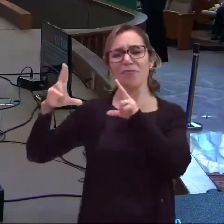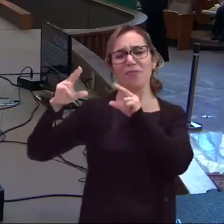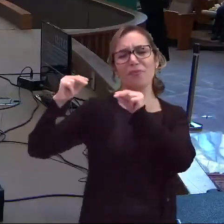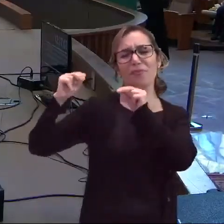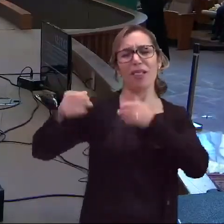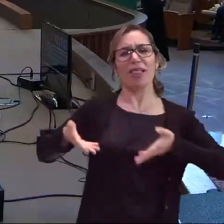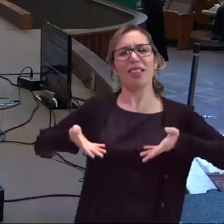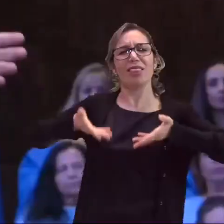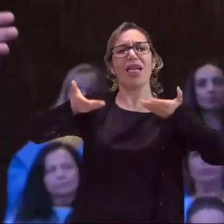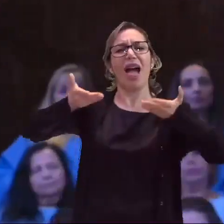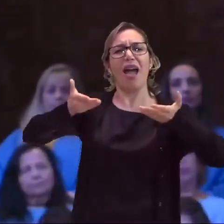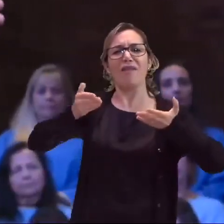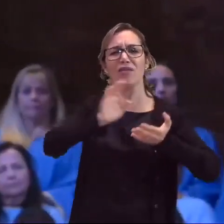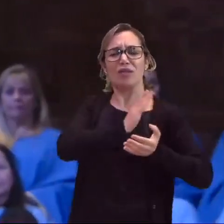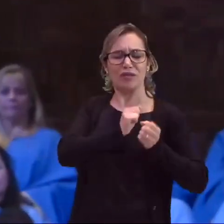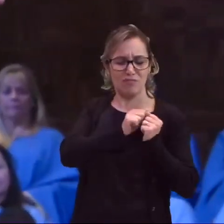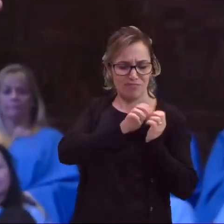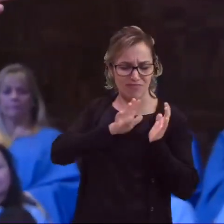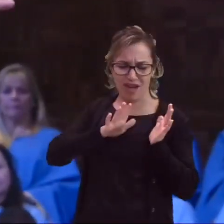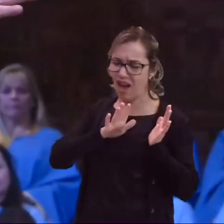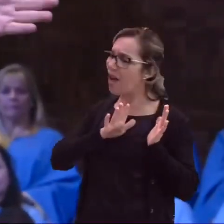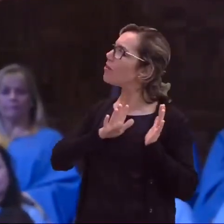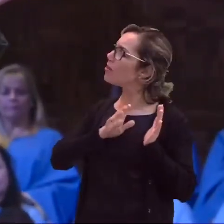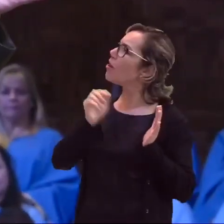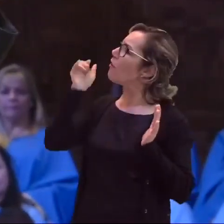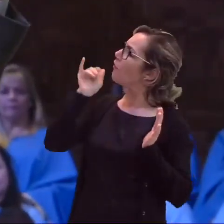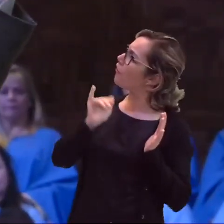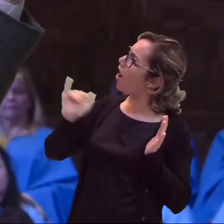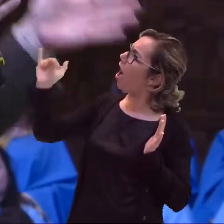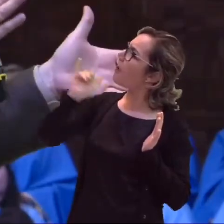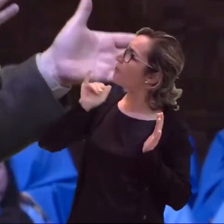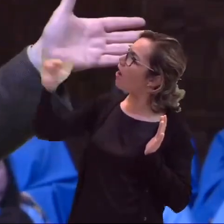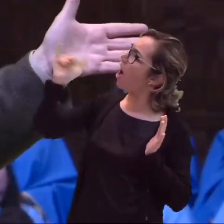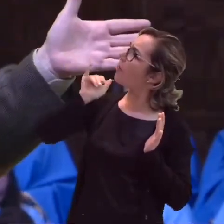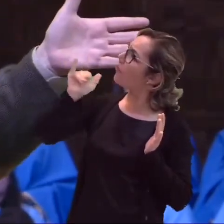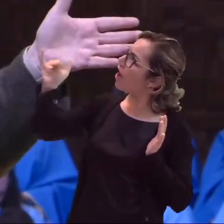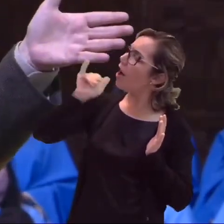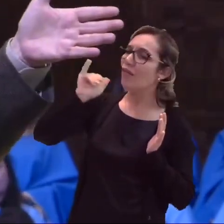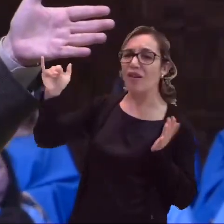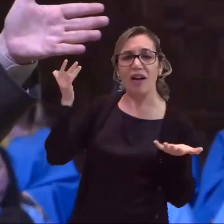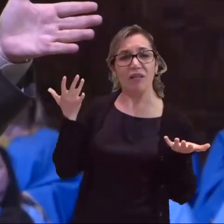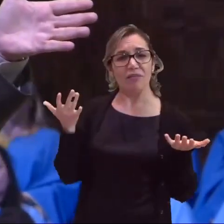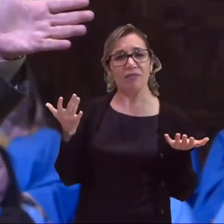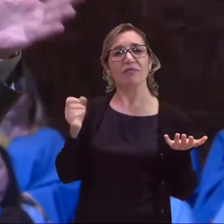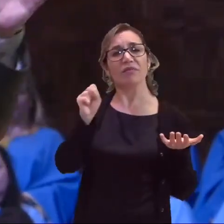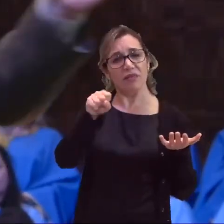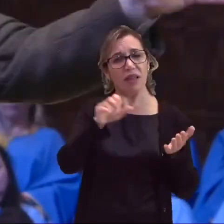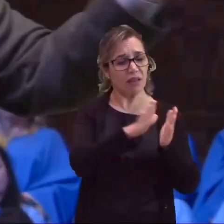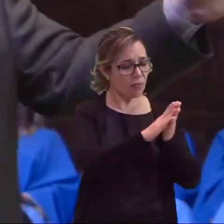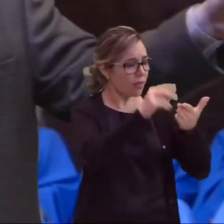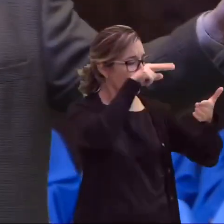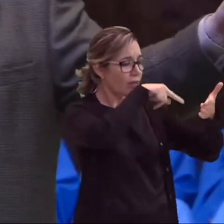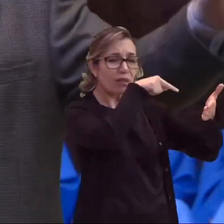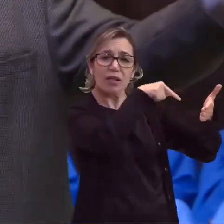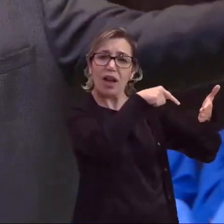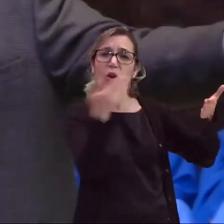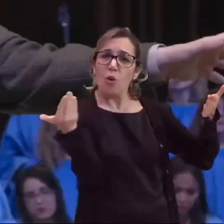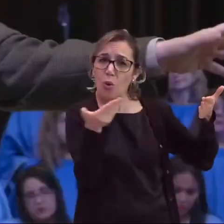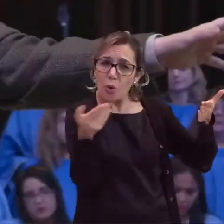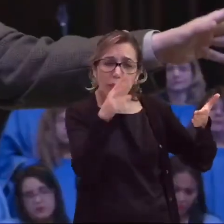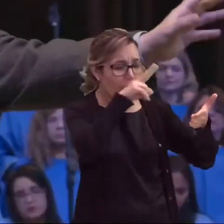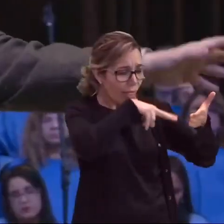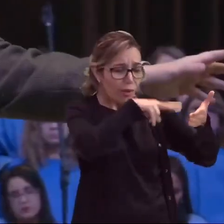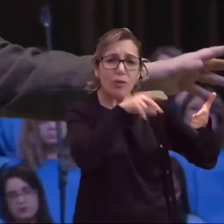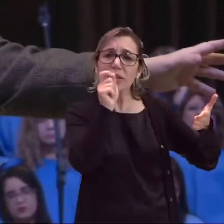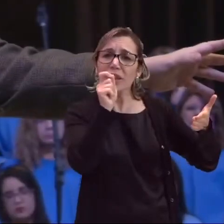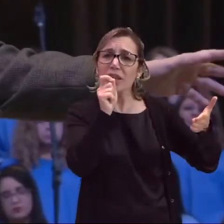é isso que Jesus está falando não Copie o modelo do Pagão e isso é um modelo